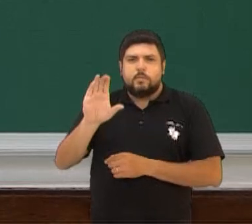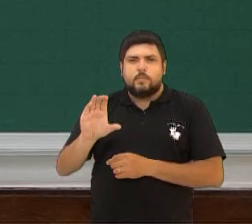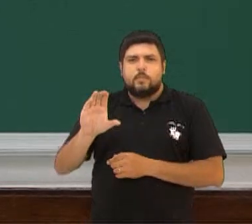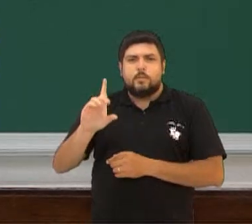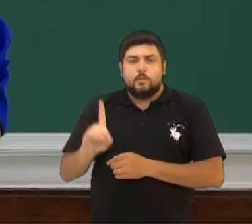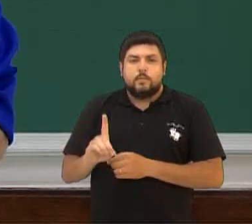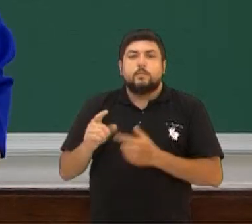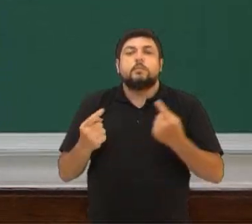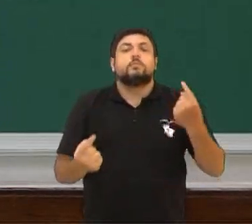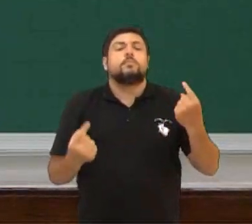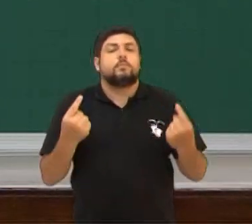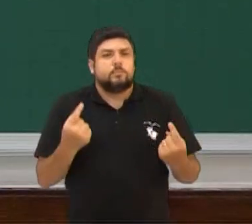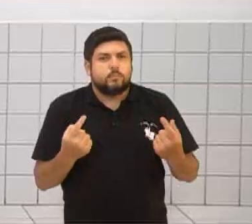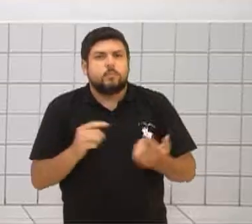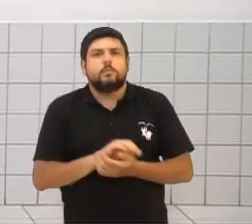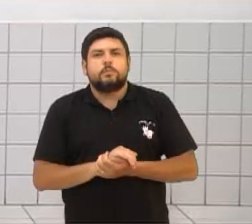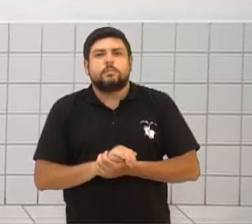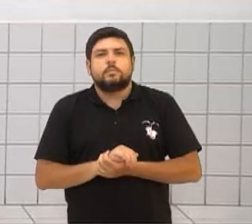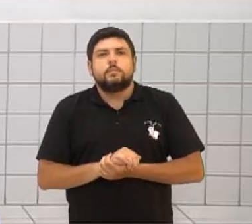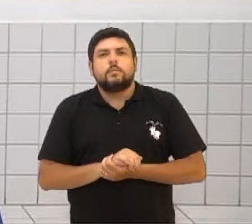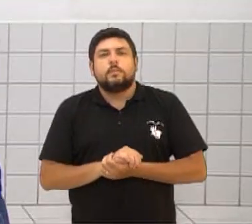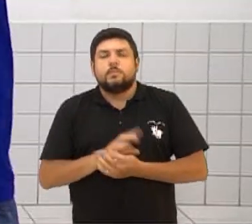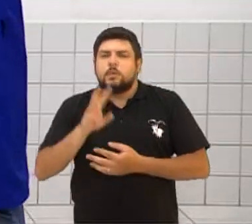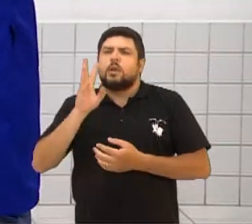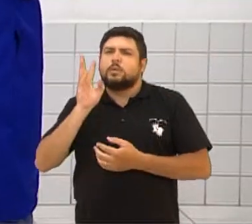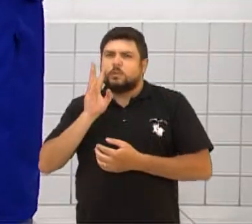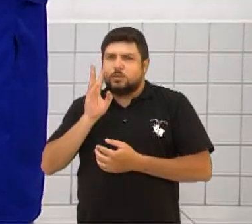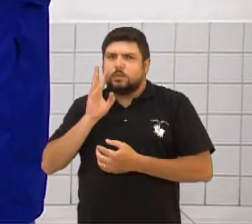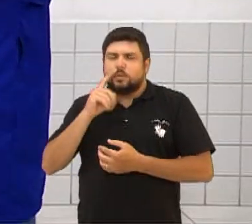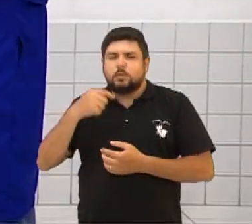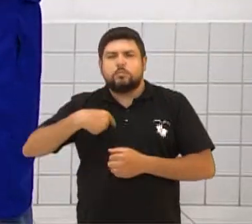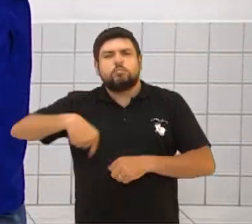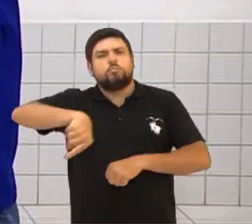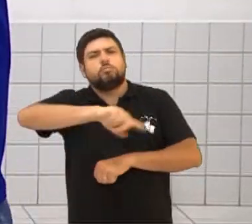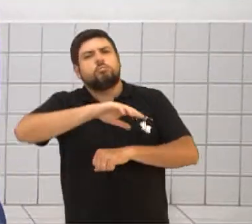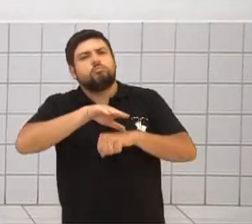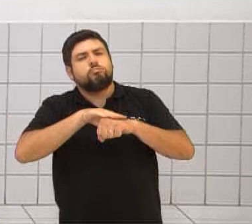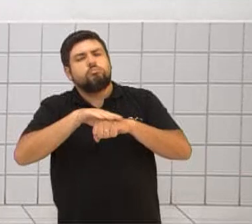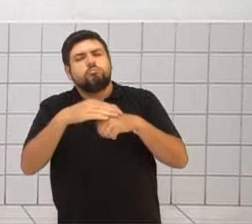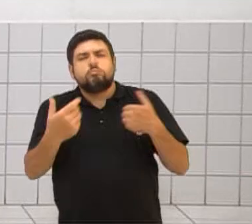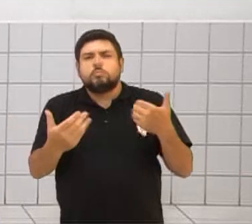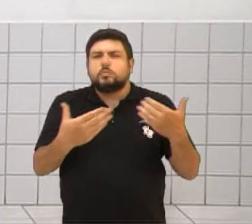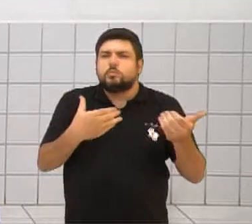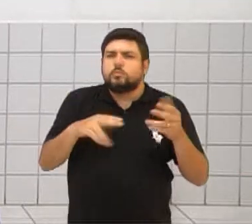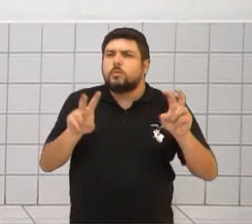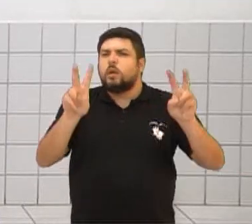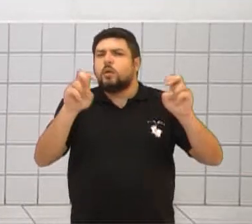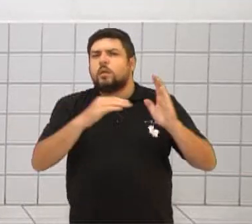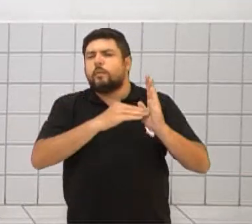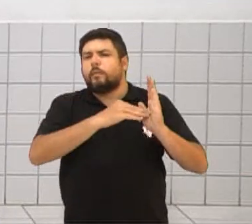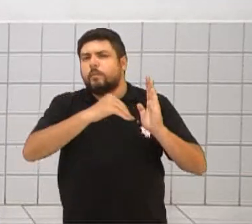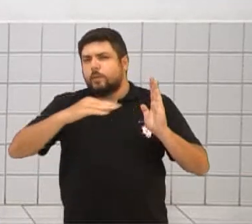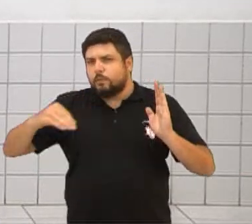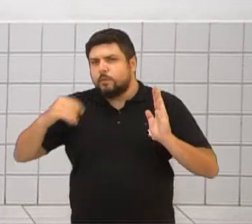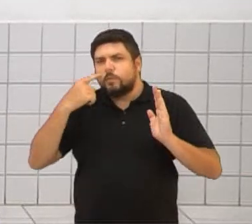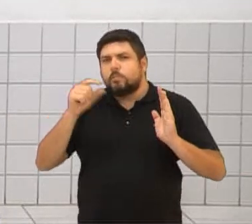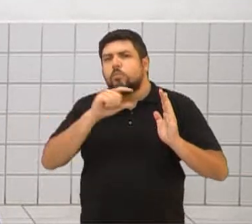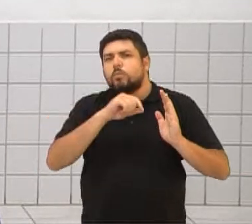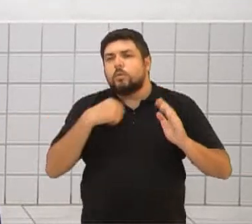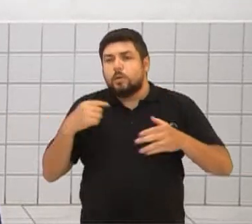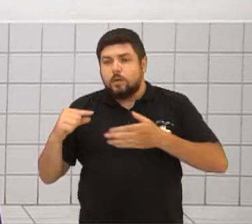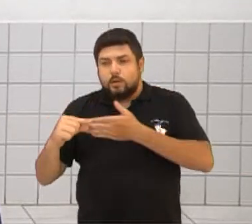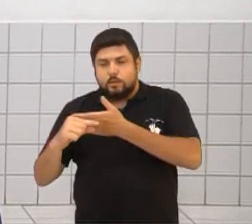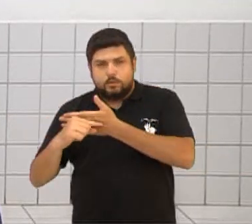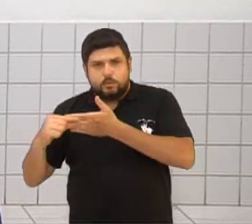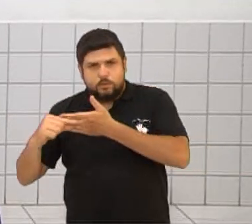ou D. É importante a gente, o que é legal, né, professor, a gente conversar sobre esse tema da estética, é que esses autores que fazem essas